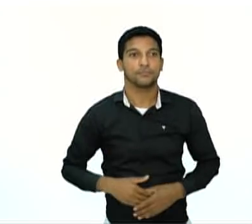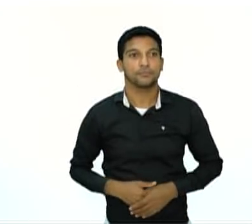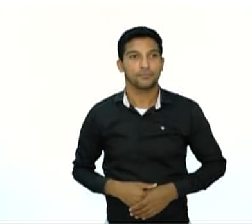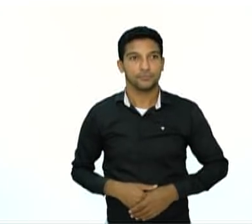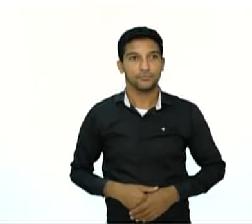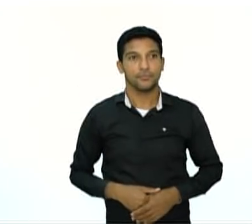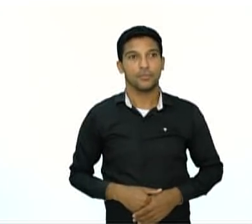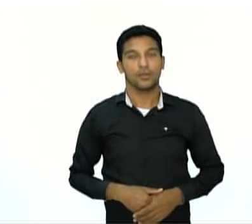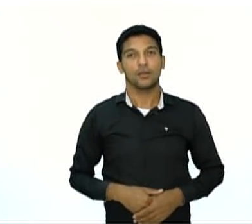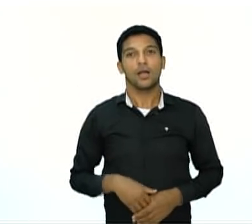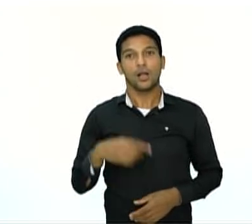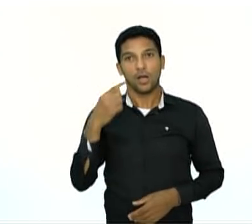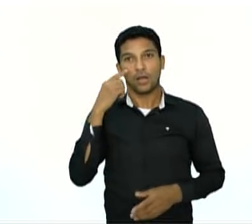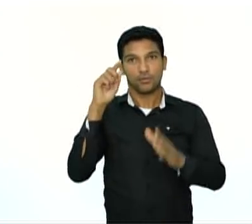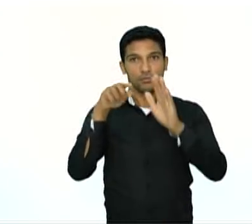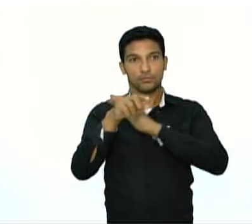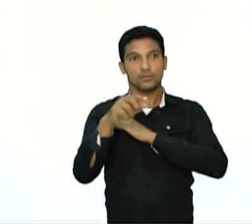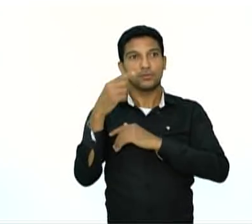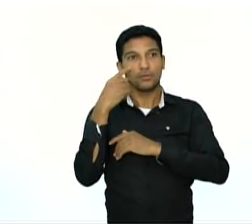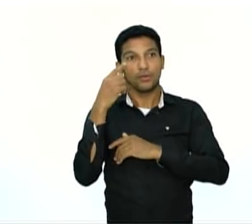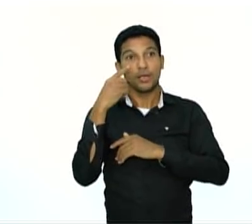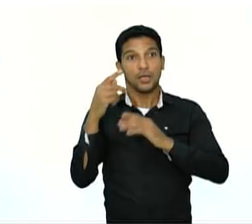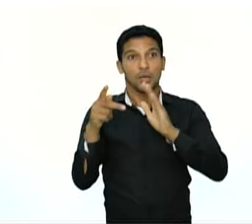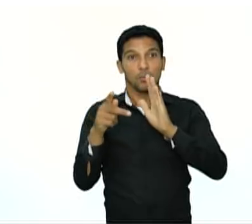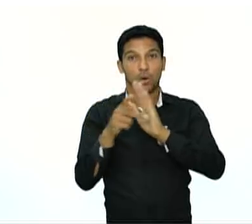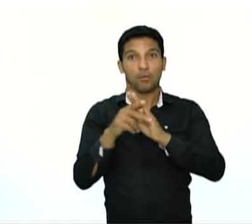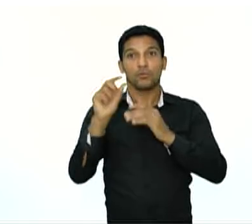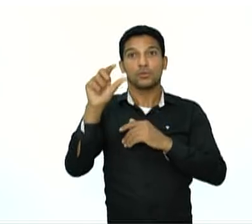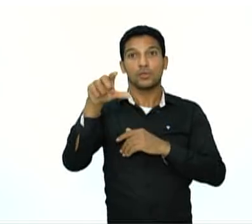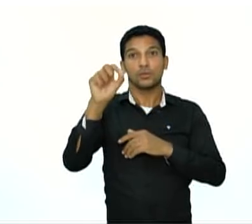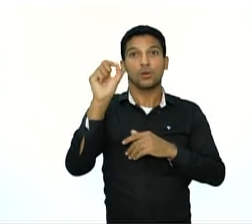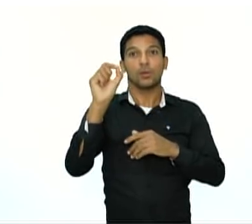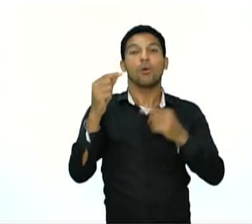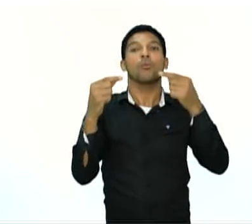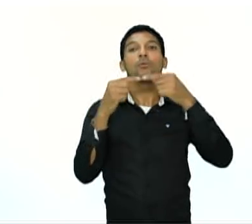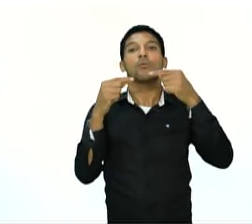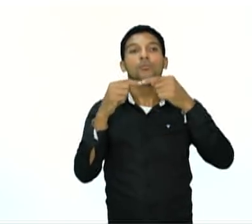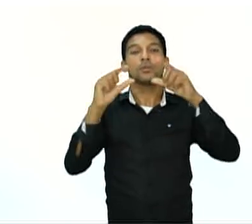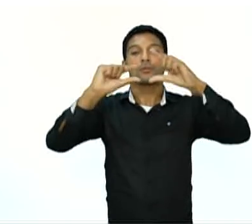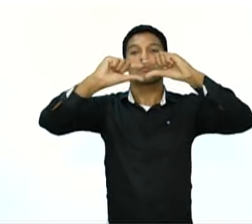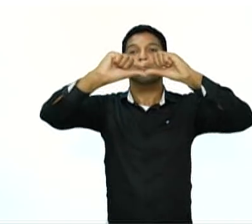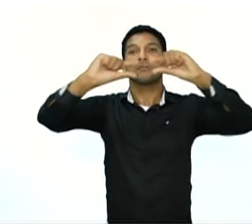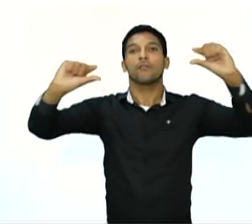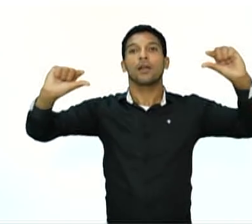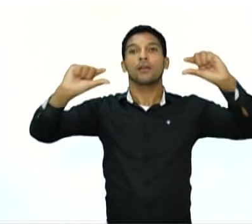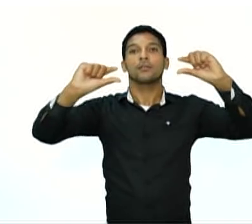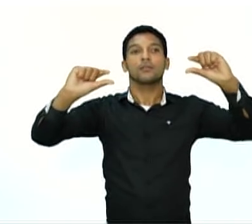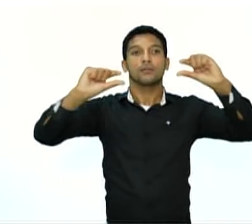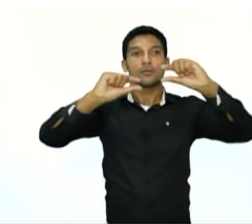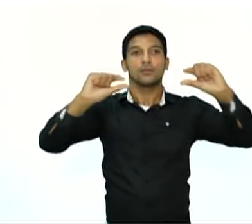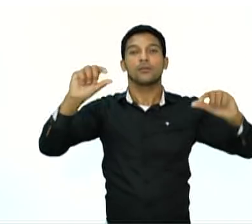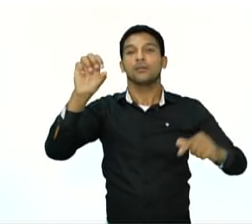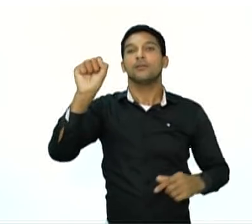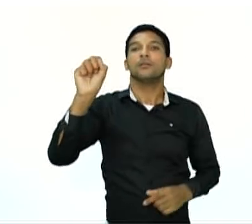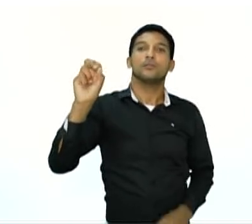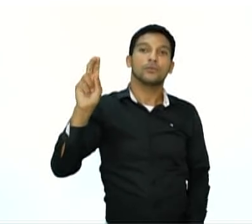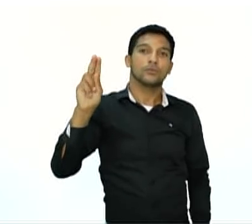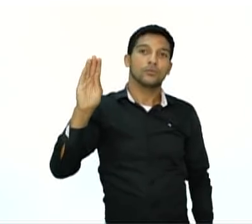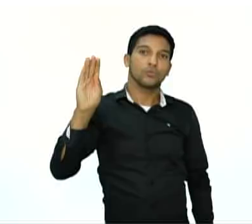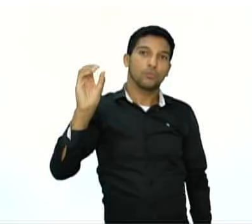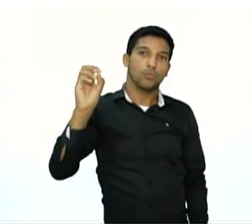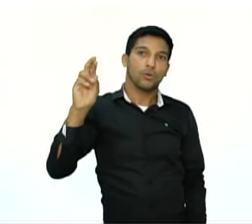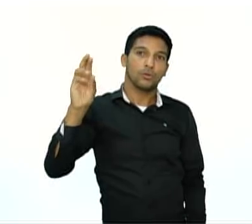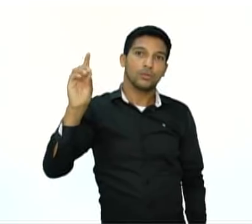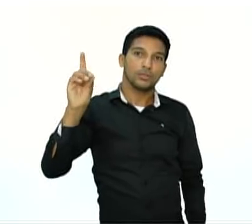e assinale a oração subordinada subjetiva. É importante a verificação dos fatos. Não contribua